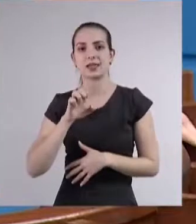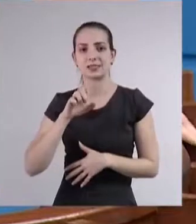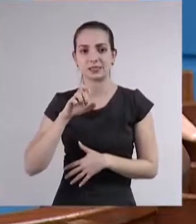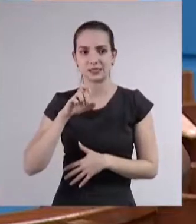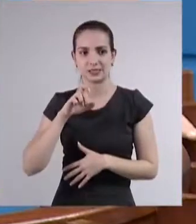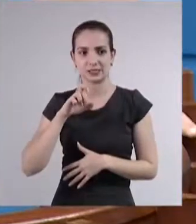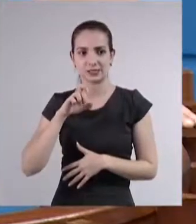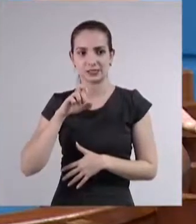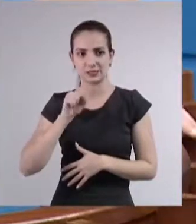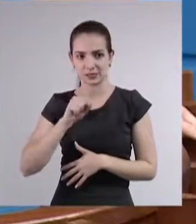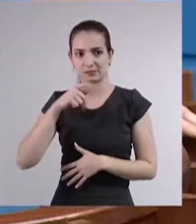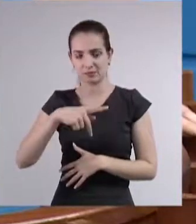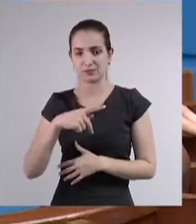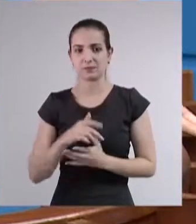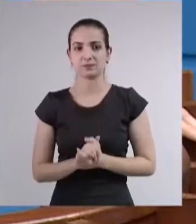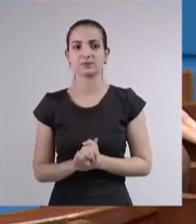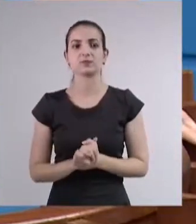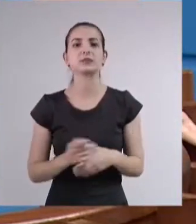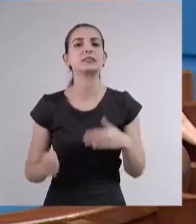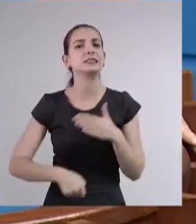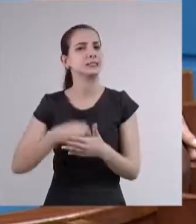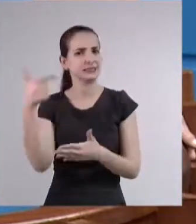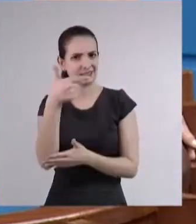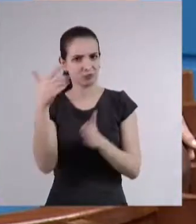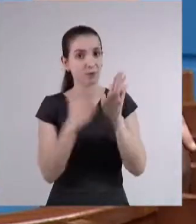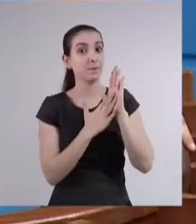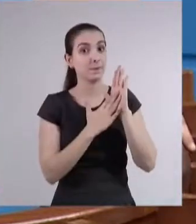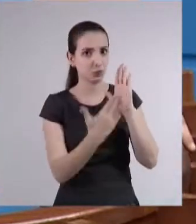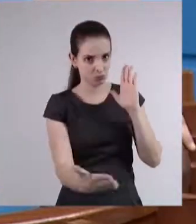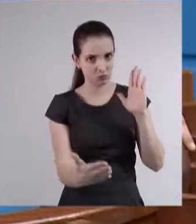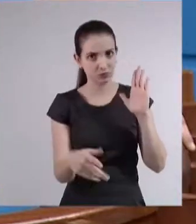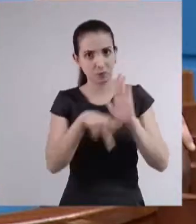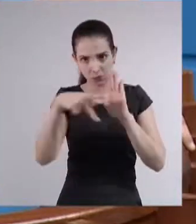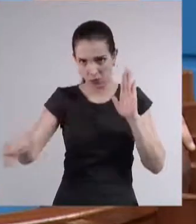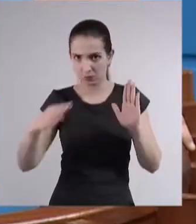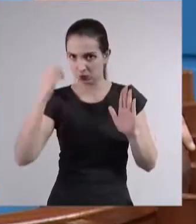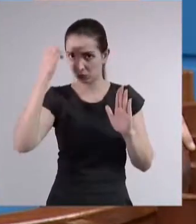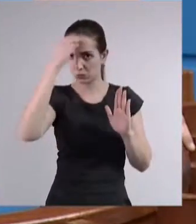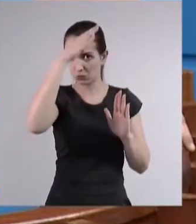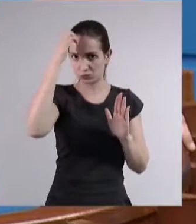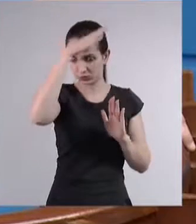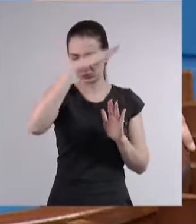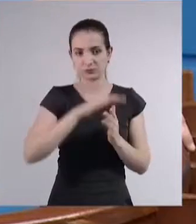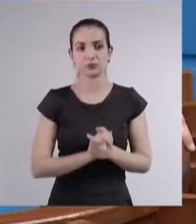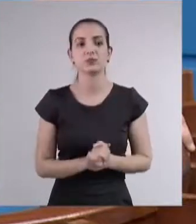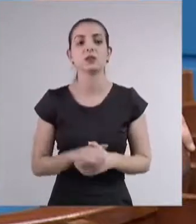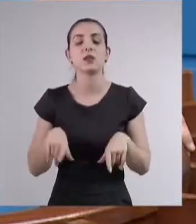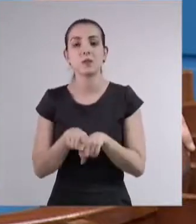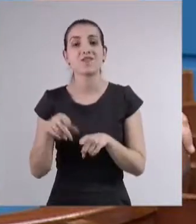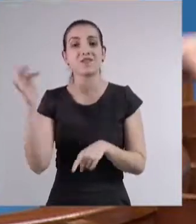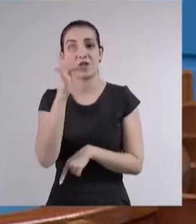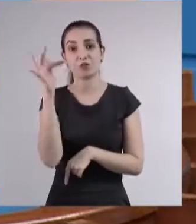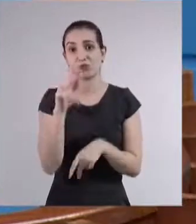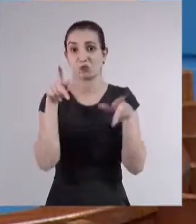Segunda proposta que eu ouvi desse candidato, universidade